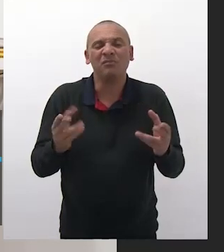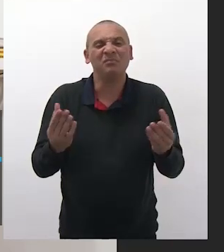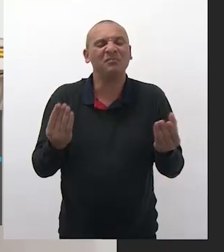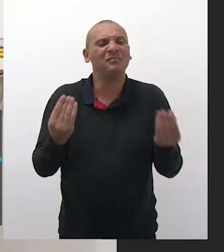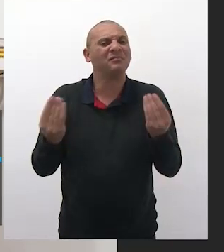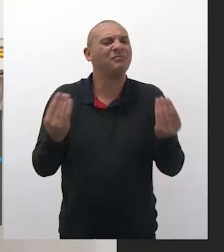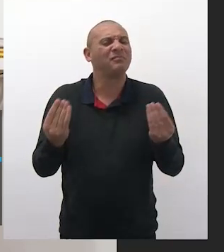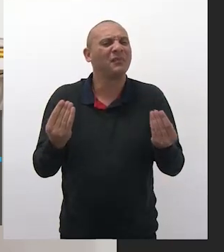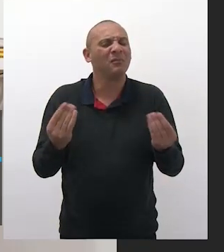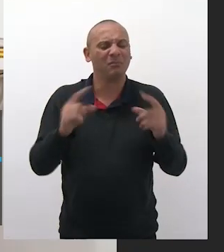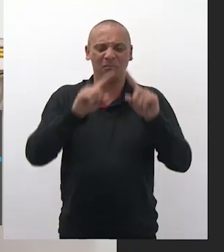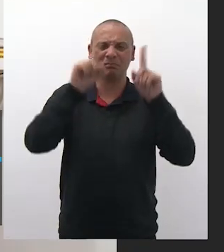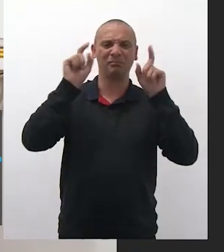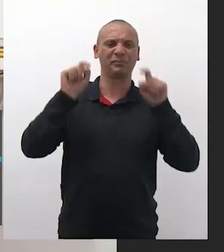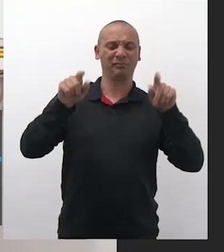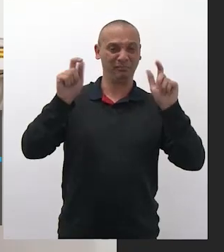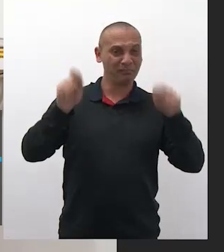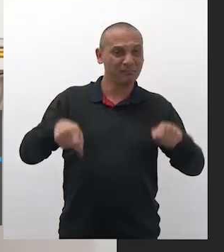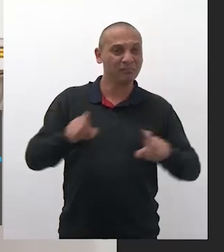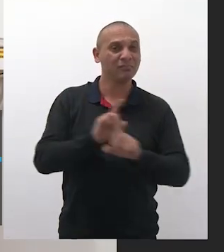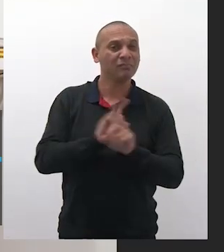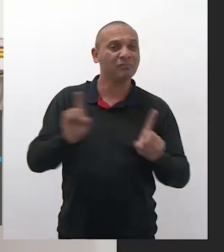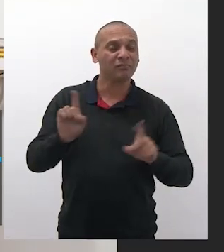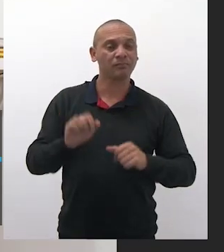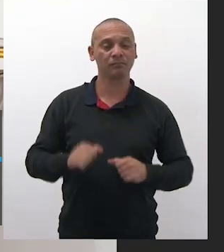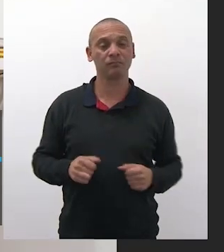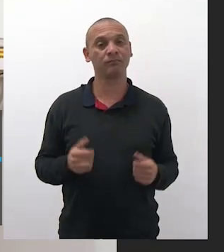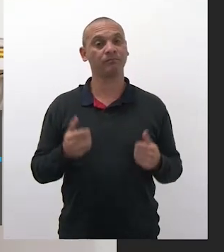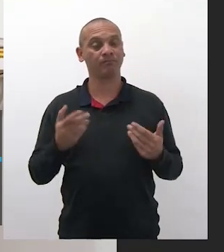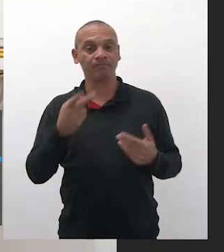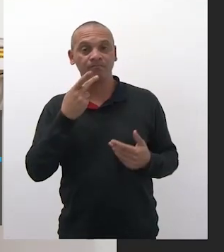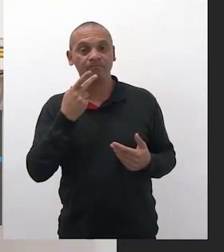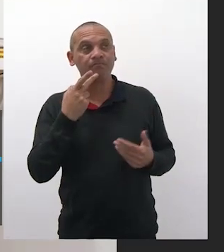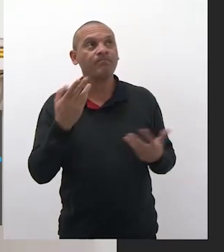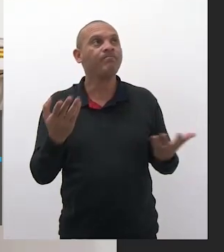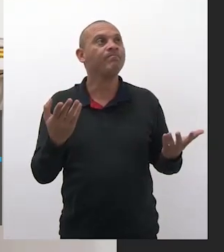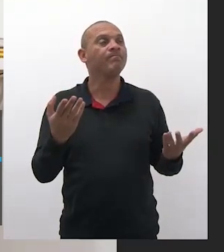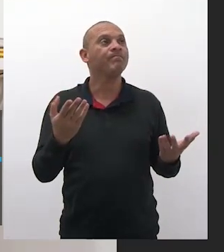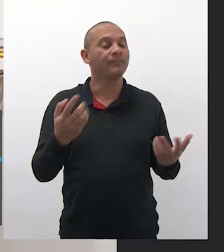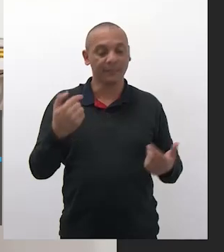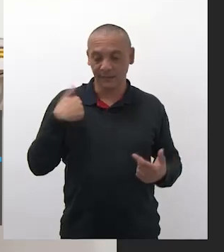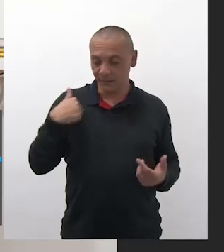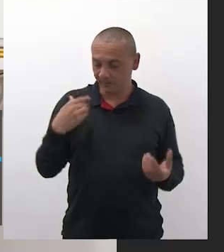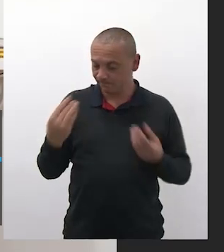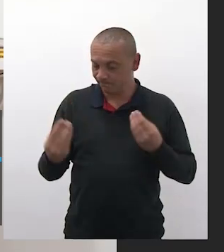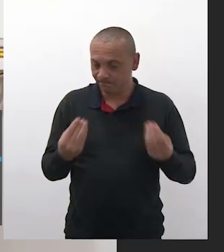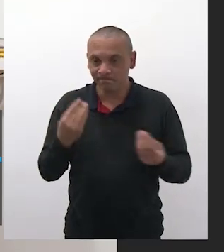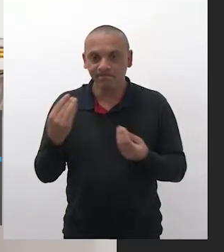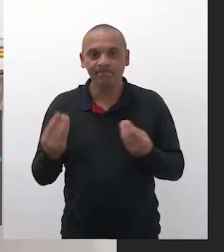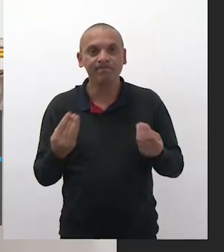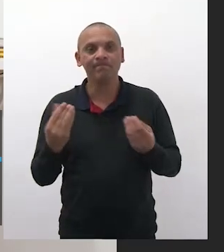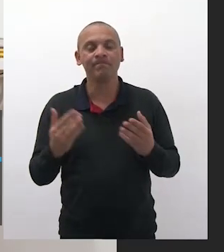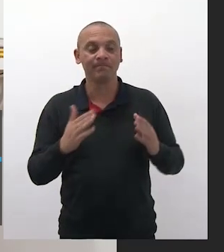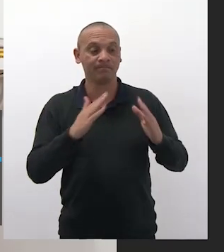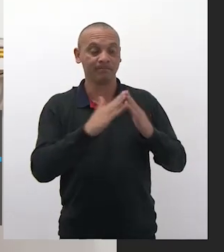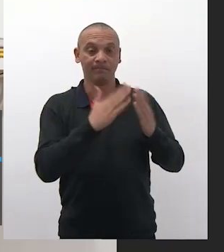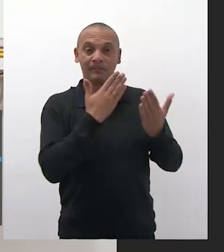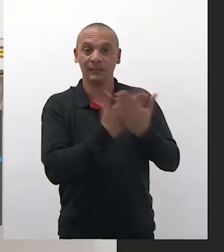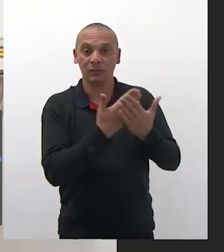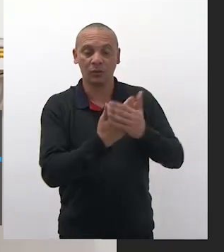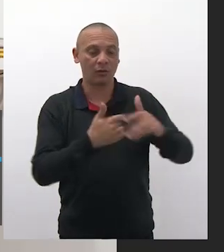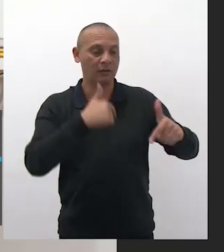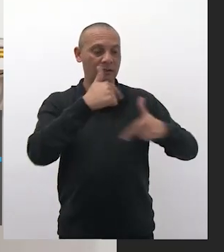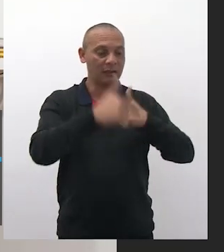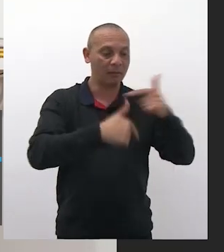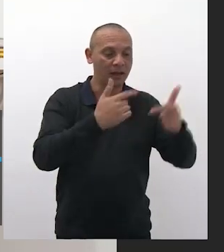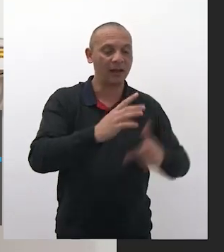comigo, será? Aí eu falei, nossa, o que eu faço, hein, para eu trabalhar numa escola, para eu